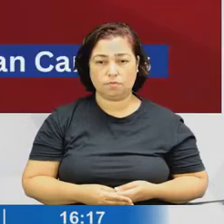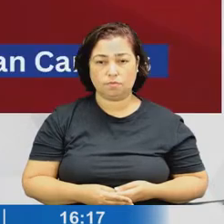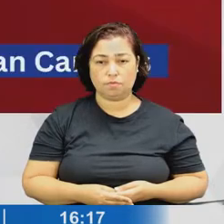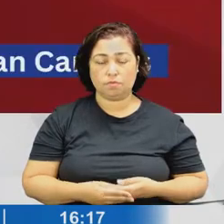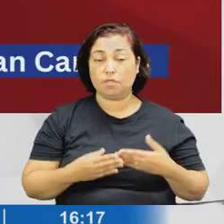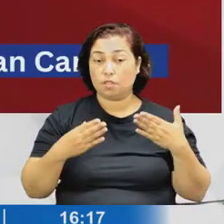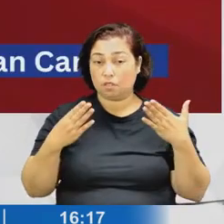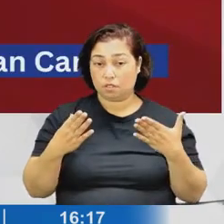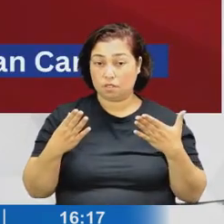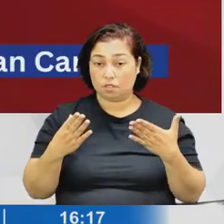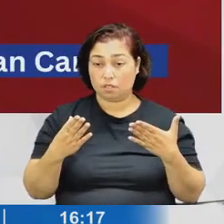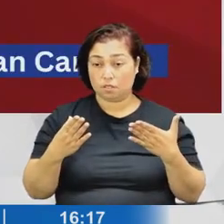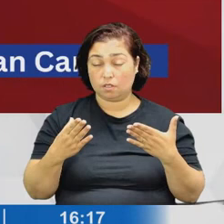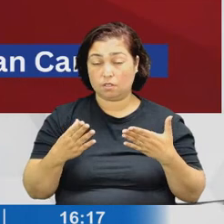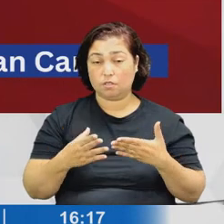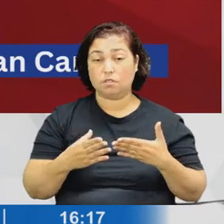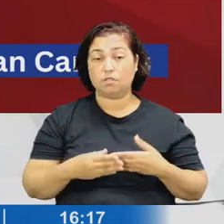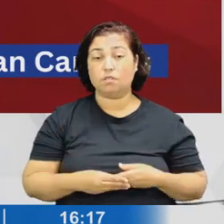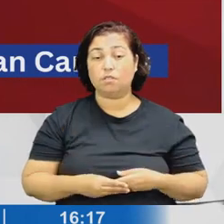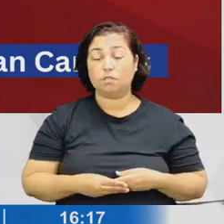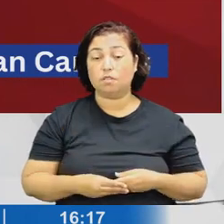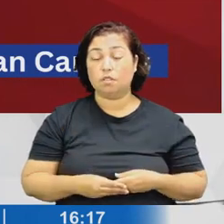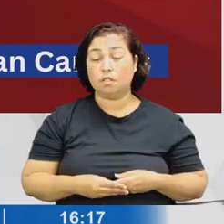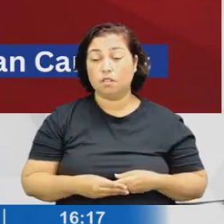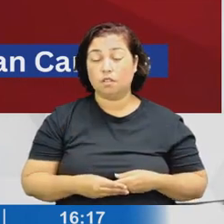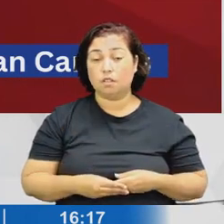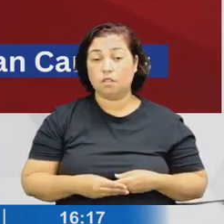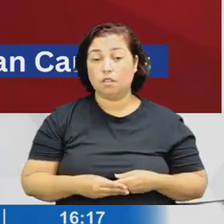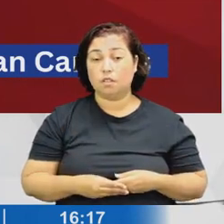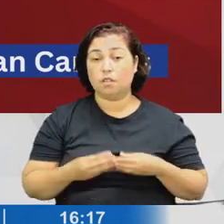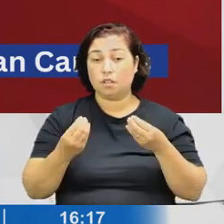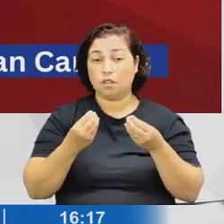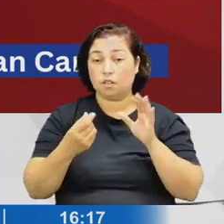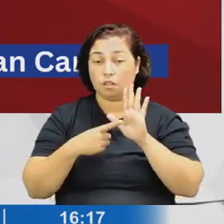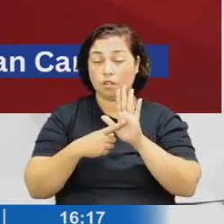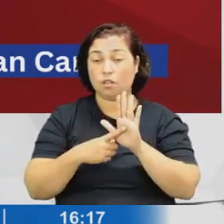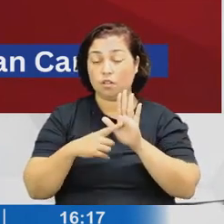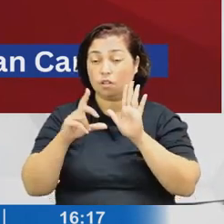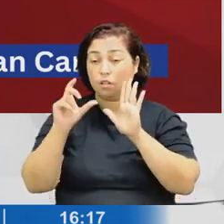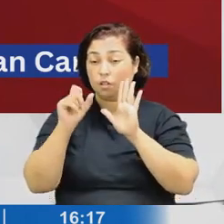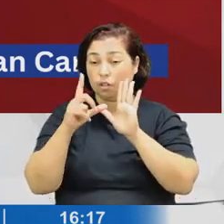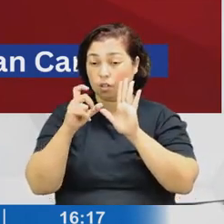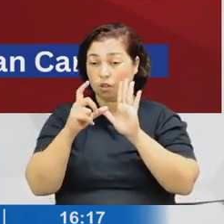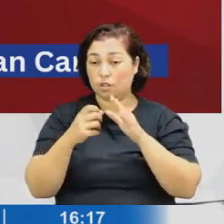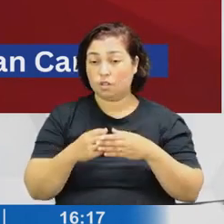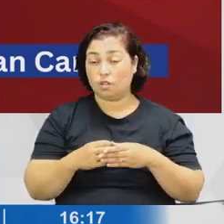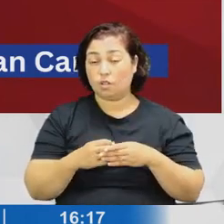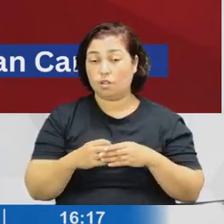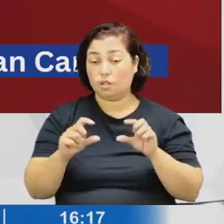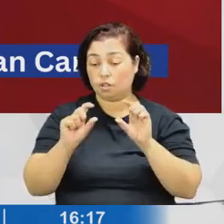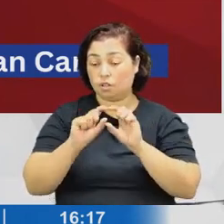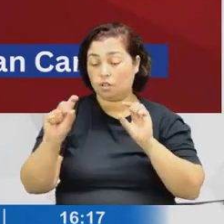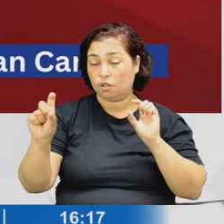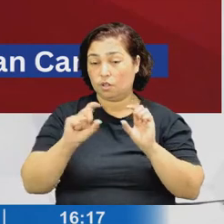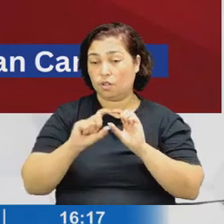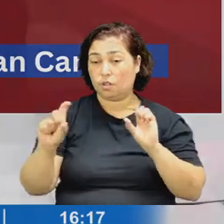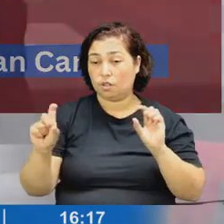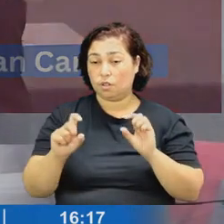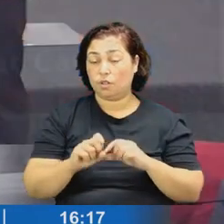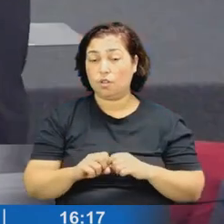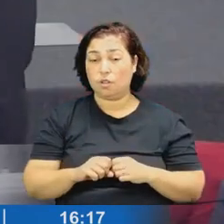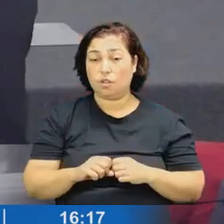para exterminar agora pessoal aí a imagem como é que vem a imagem eu gosto dessa frase aqui é do meu sócio até Darlan